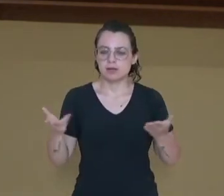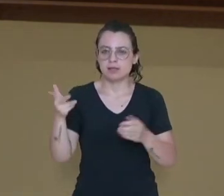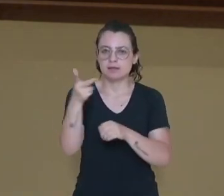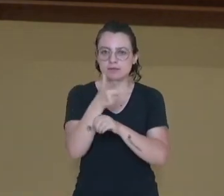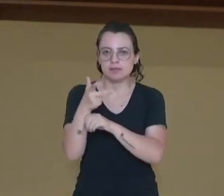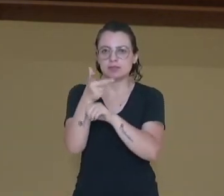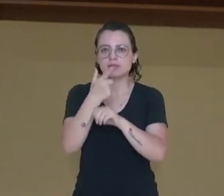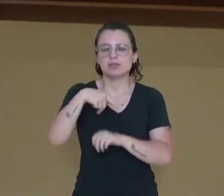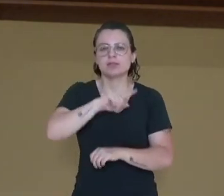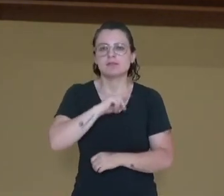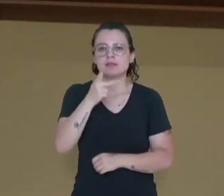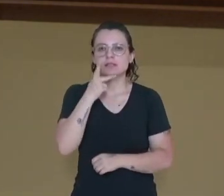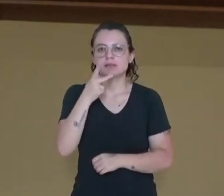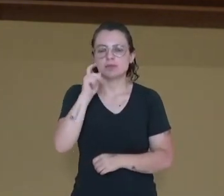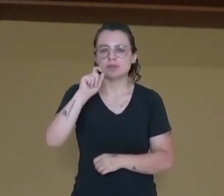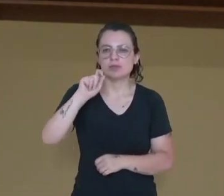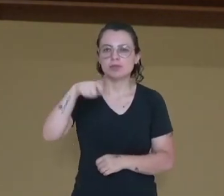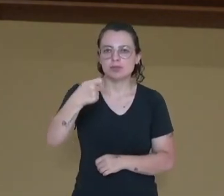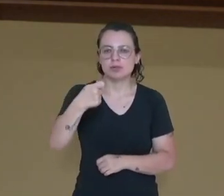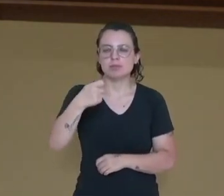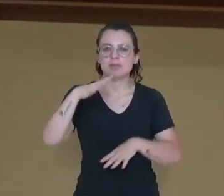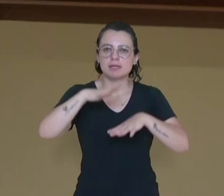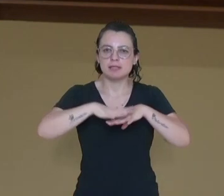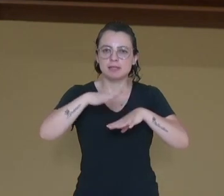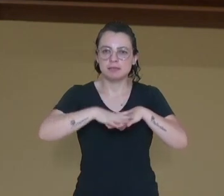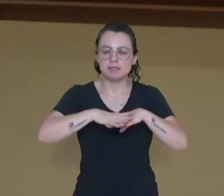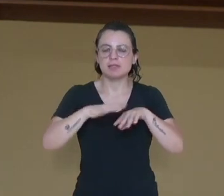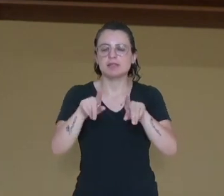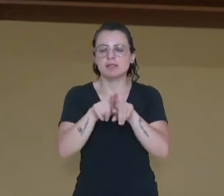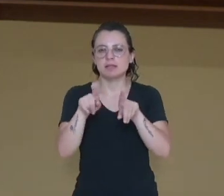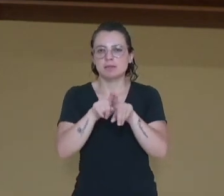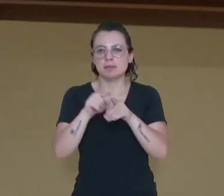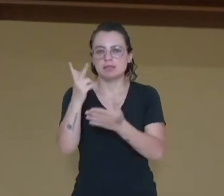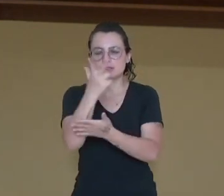vídeo, nós falamos um pouco sobre matemática e